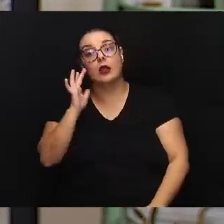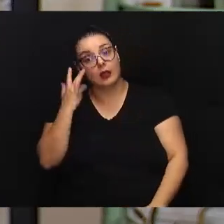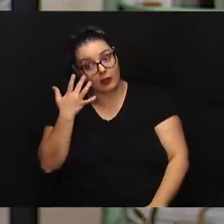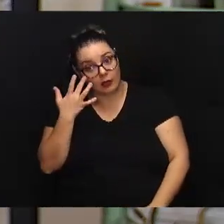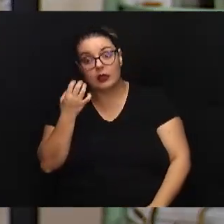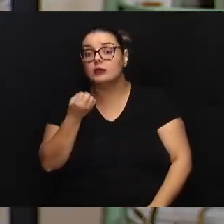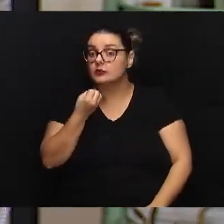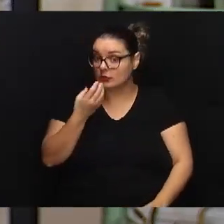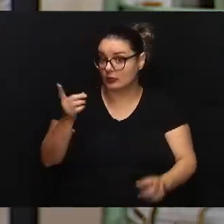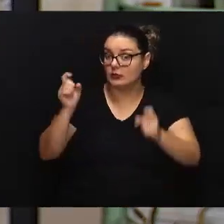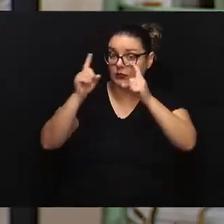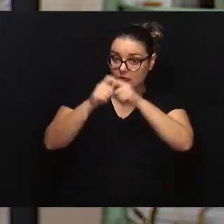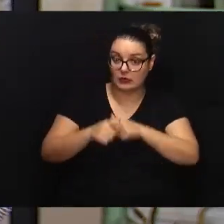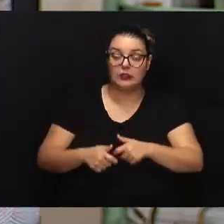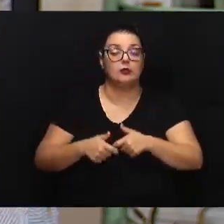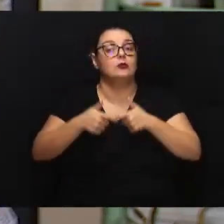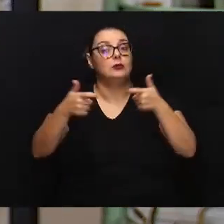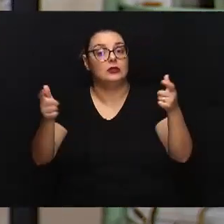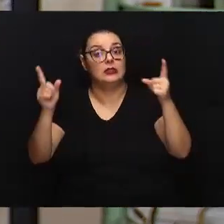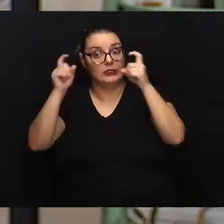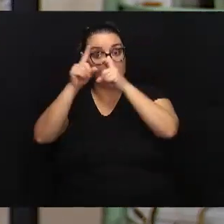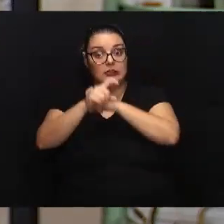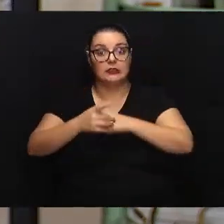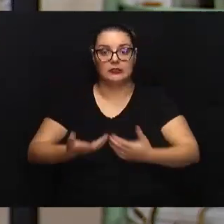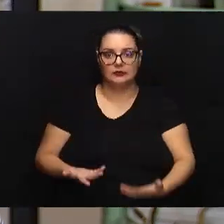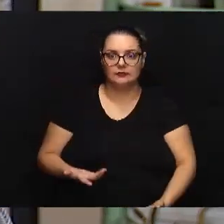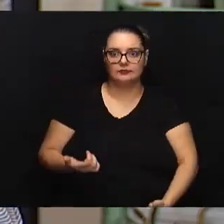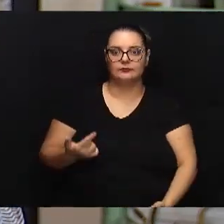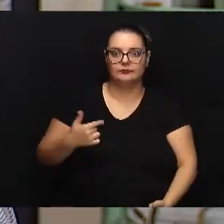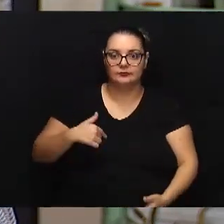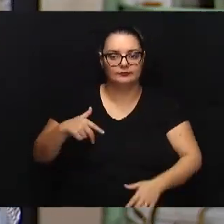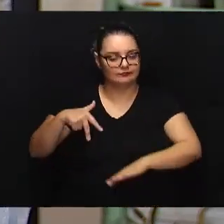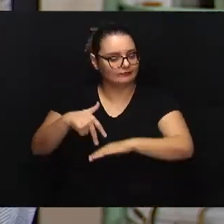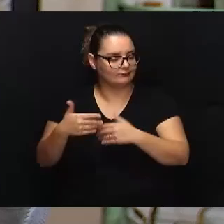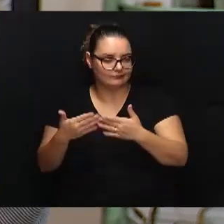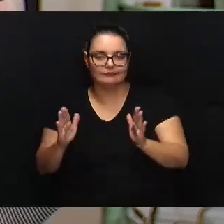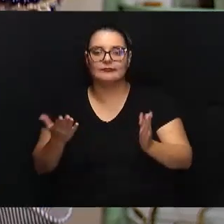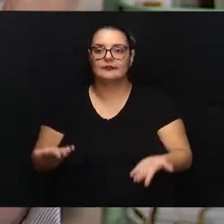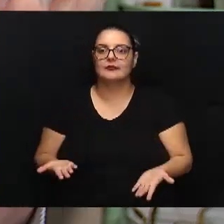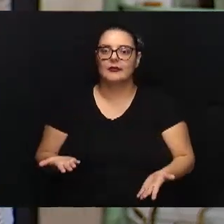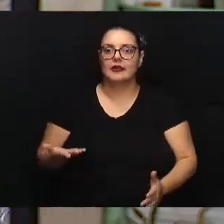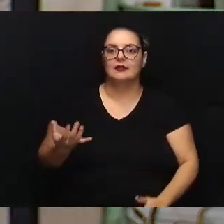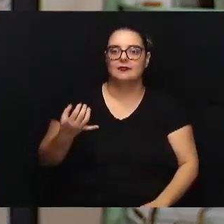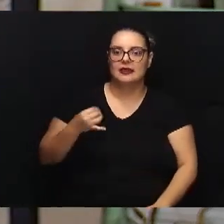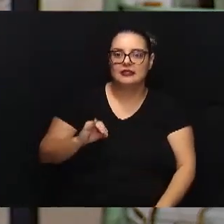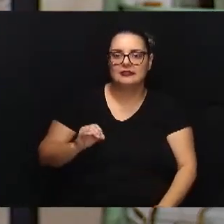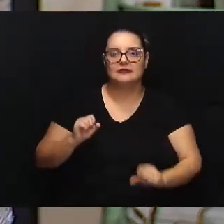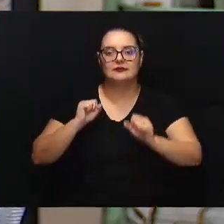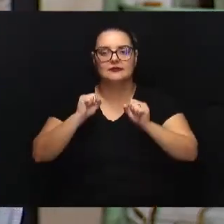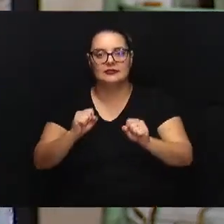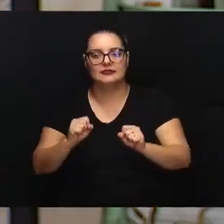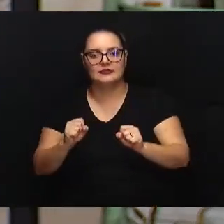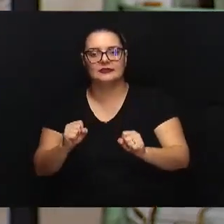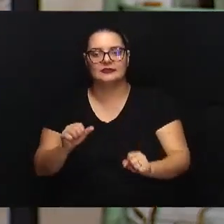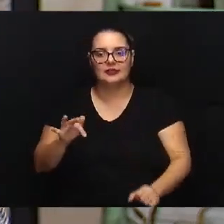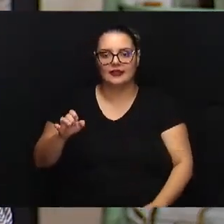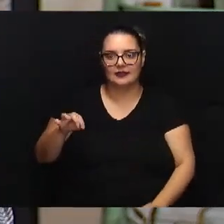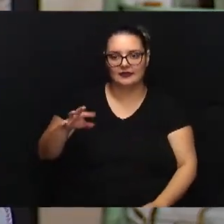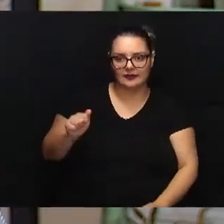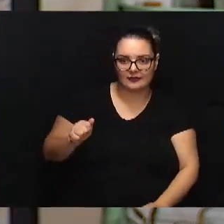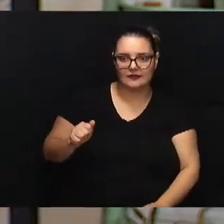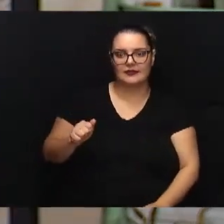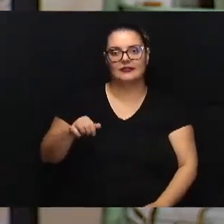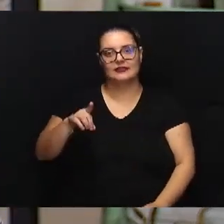um grande desafio, que eu estou disposta, mas se eu pudesse manter a Feita de Afeto assim, com esse afeto, com